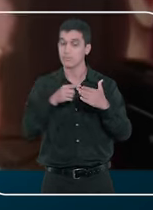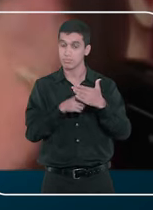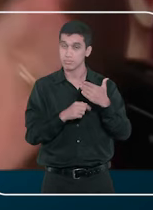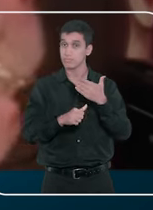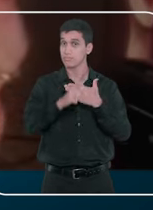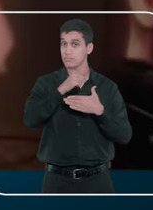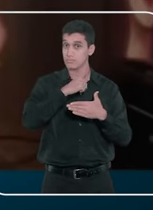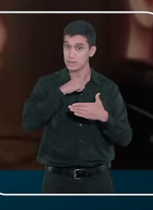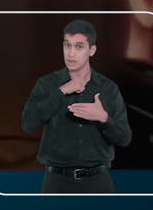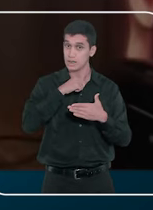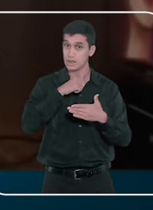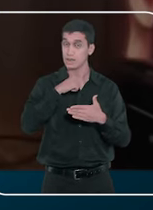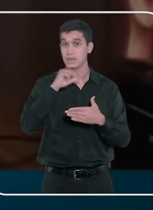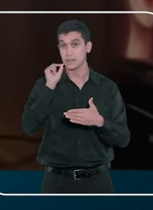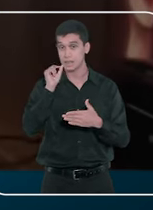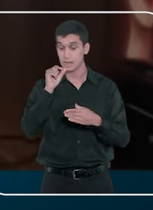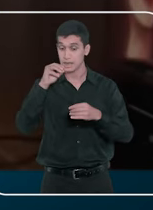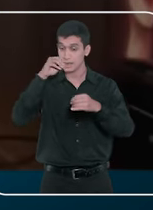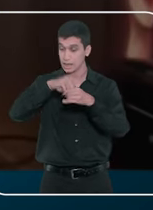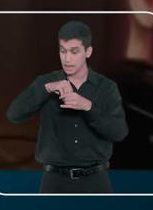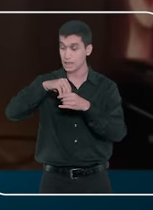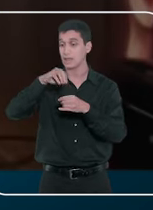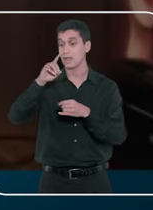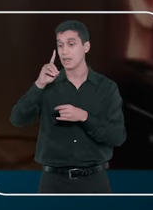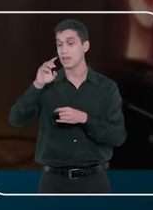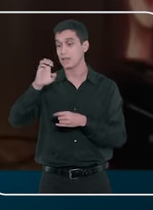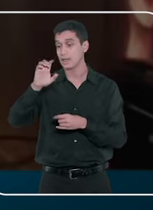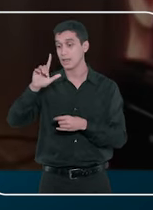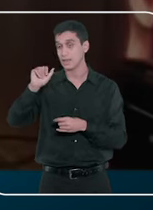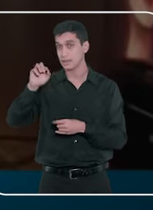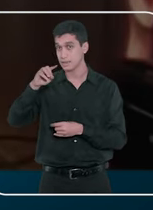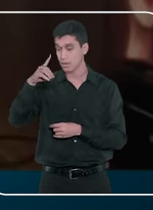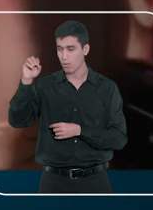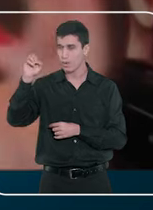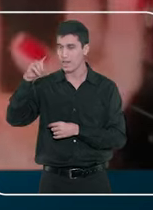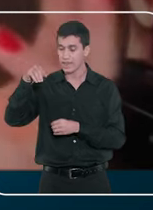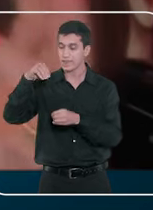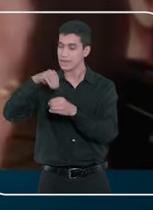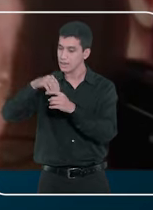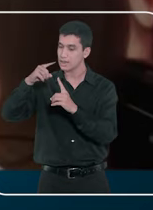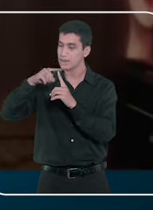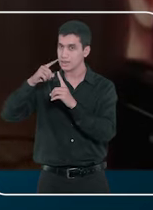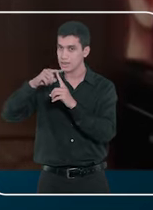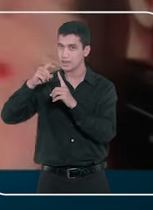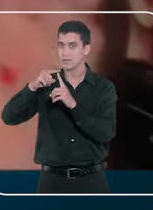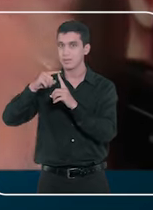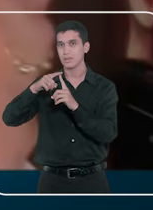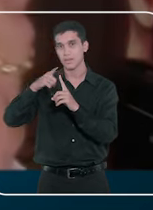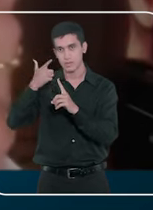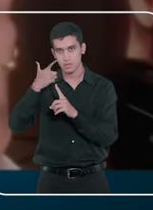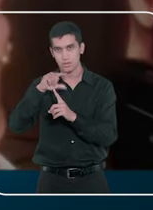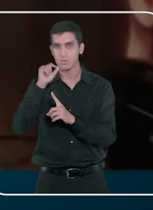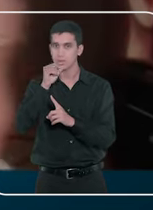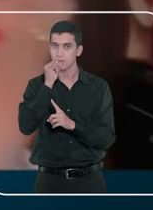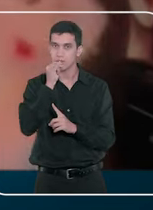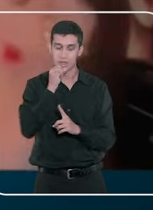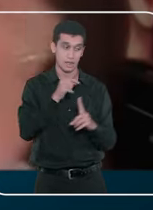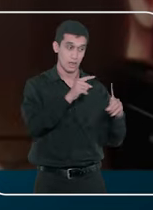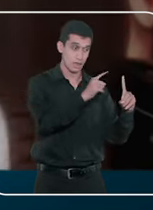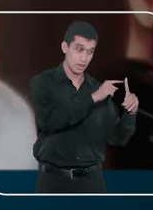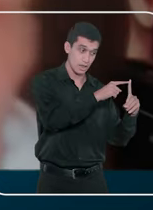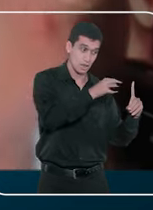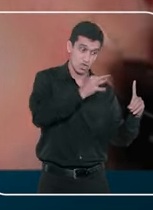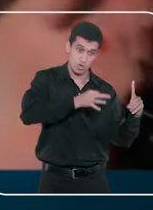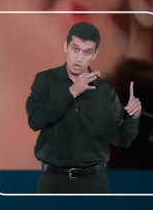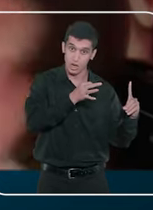uma espécie, também chamada pela doutrina de chamamento do correu. O que isso quer dizer? Quer dizer